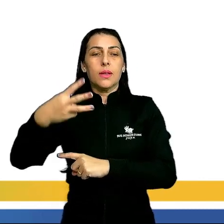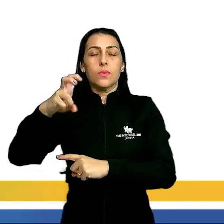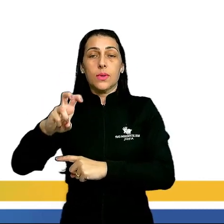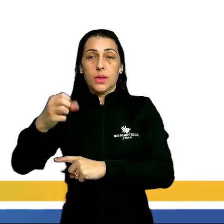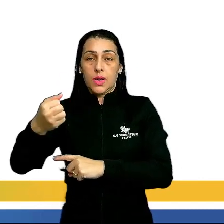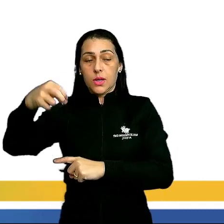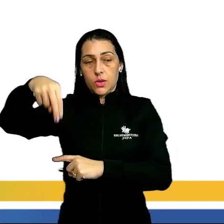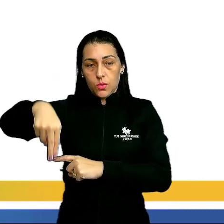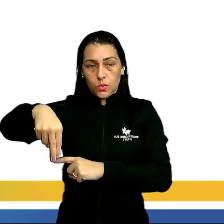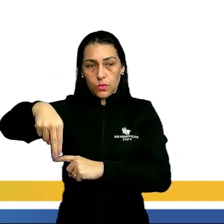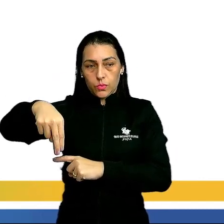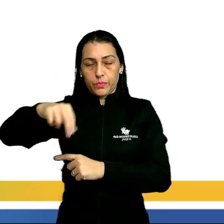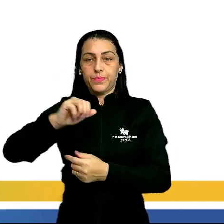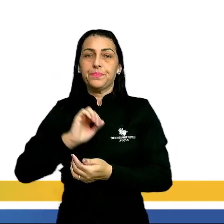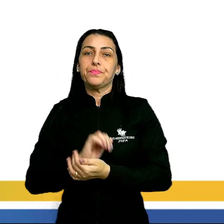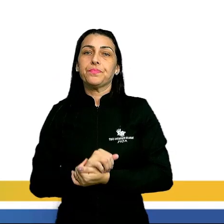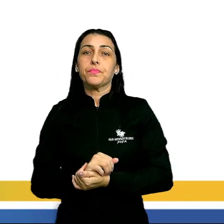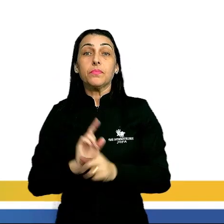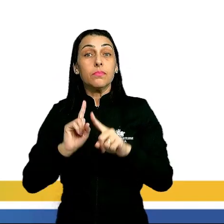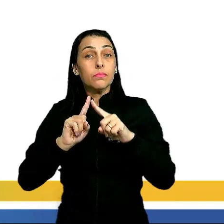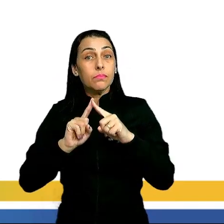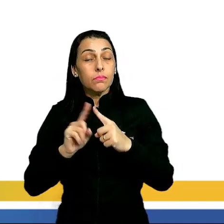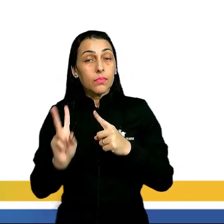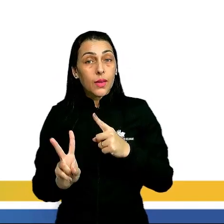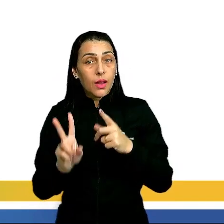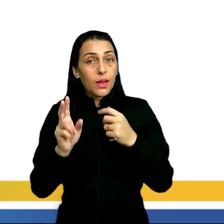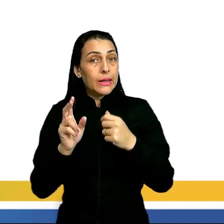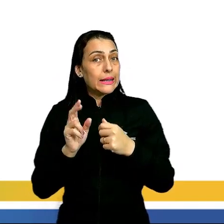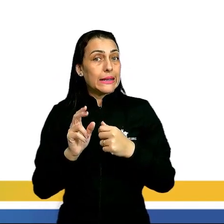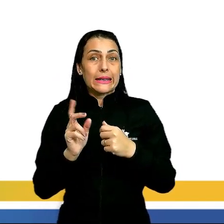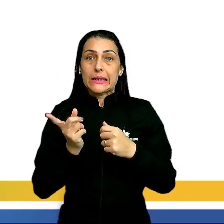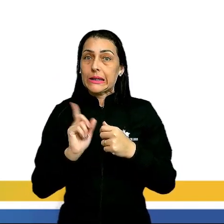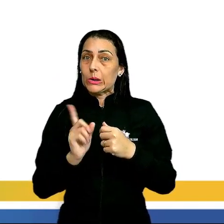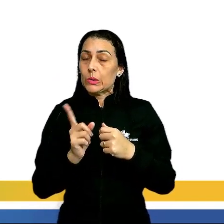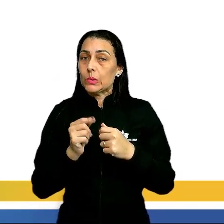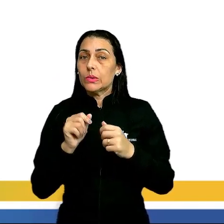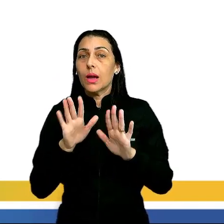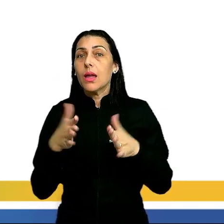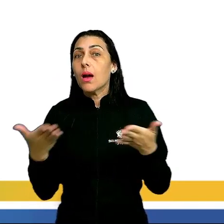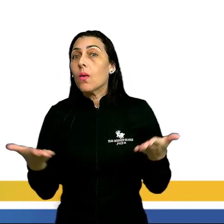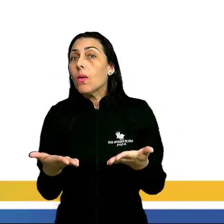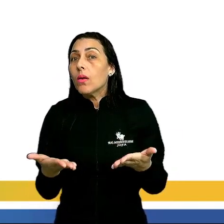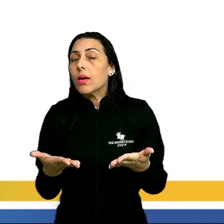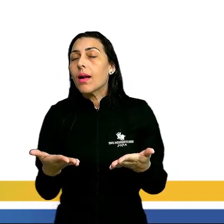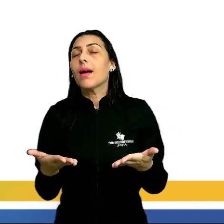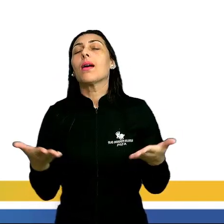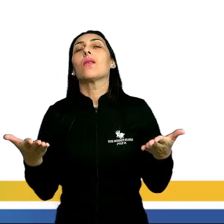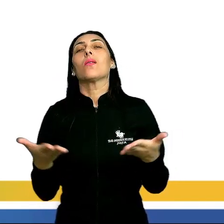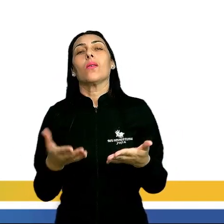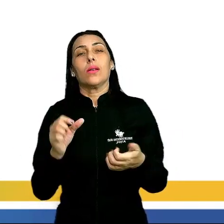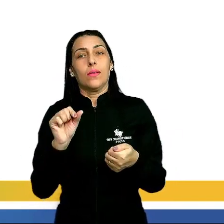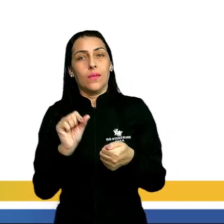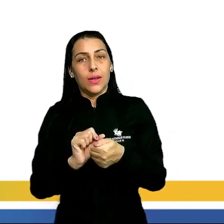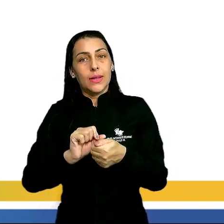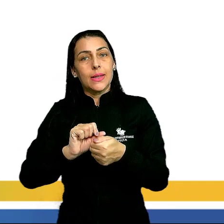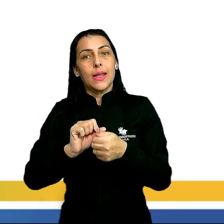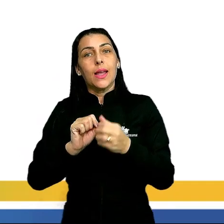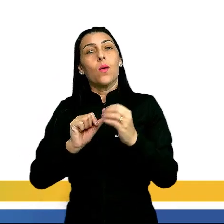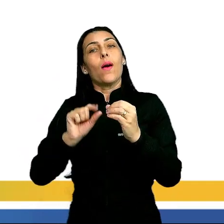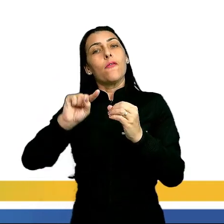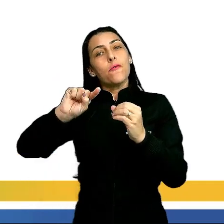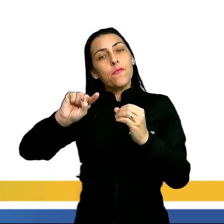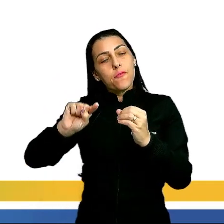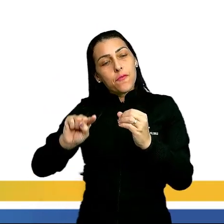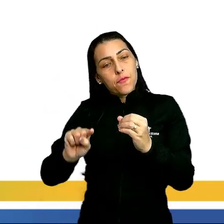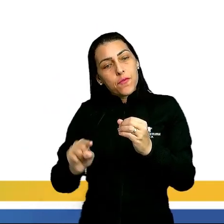2.353 newton. Mas esse valor, professor, não está lá na questão. E agora? Agora nós vamos andar a vírgula mais uma vez,